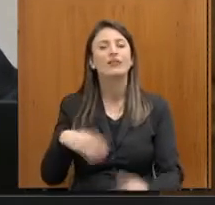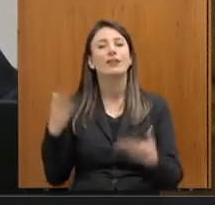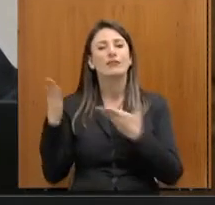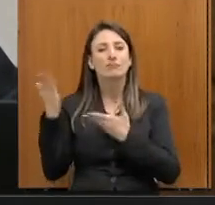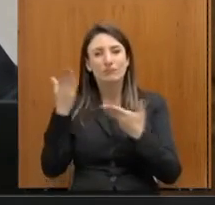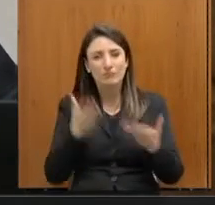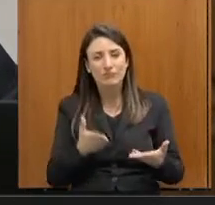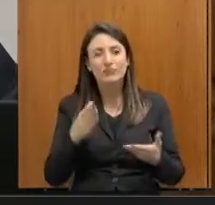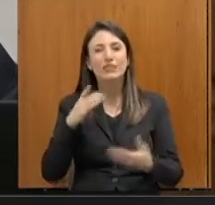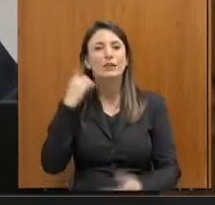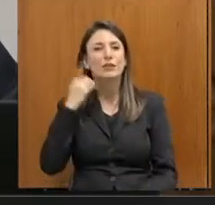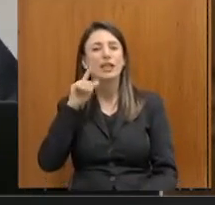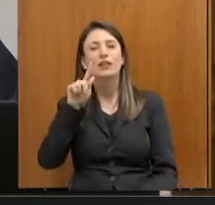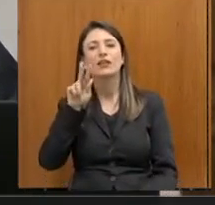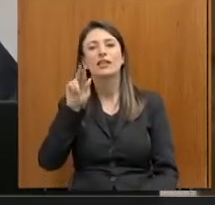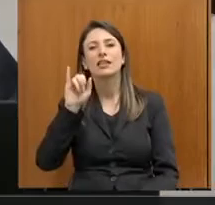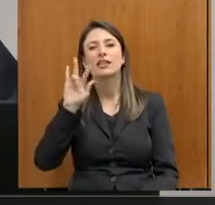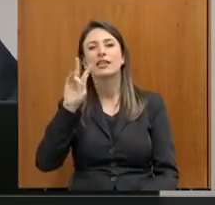da Cunha